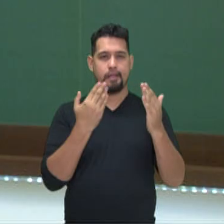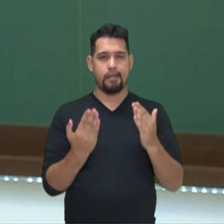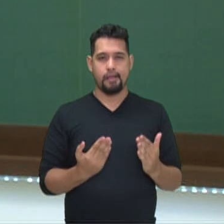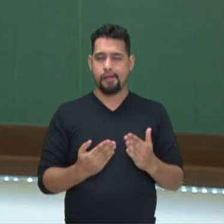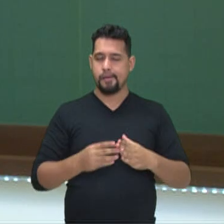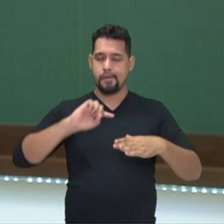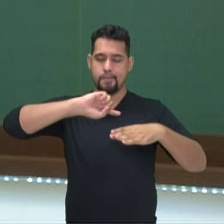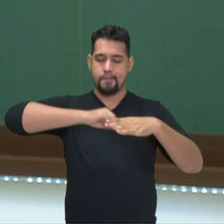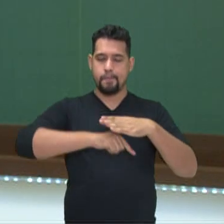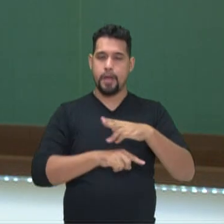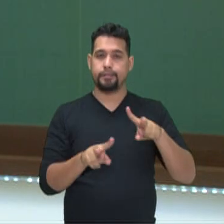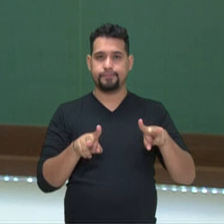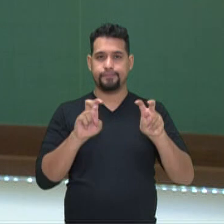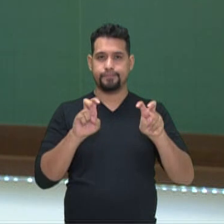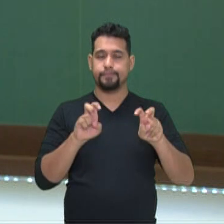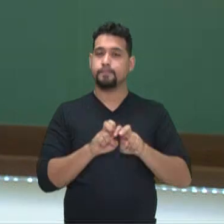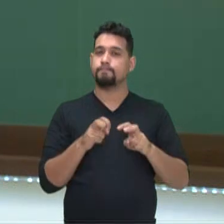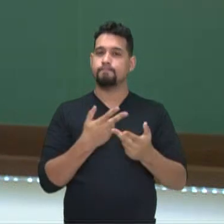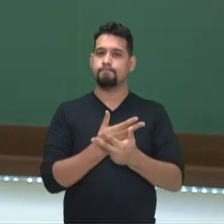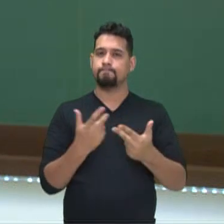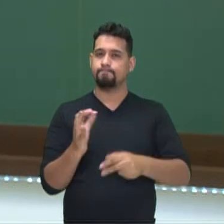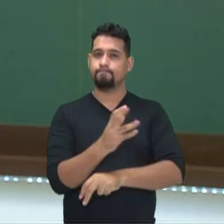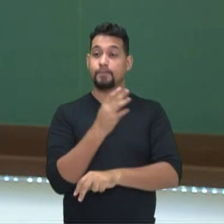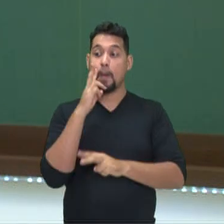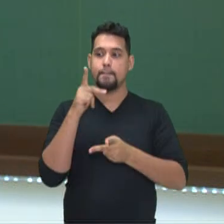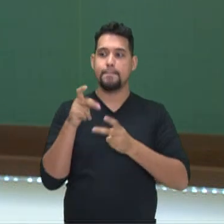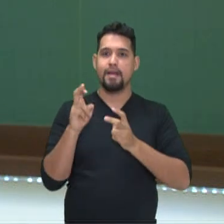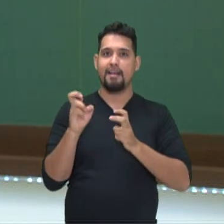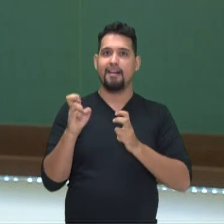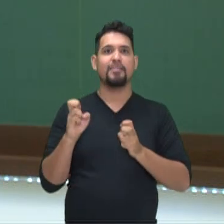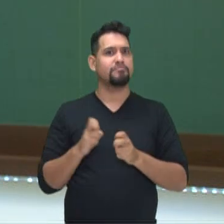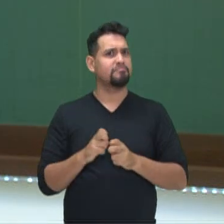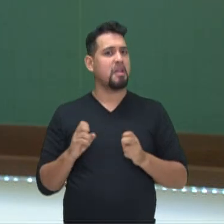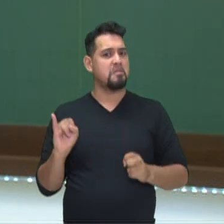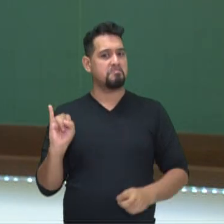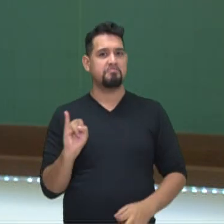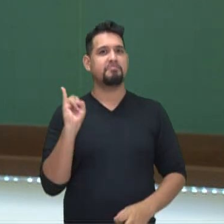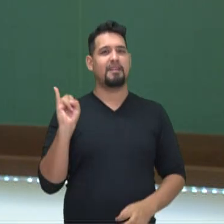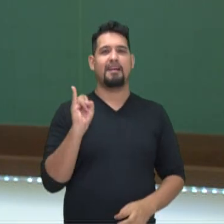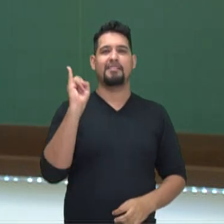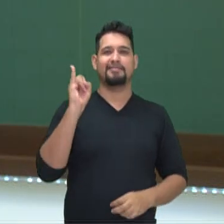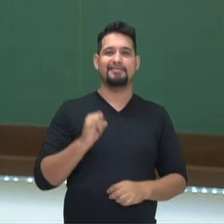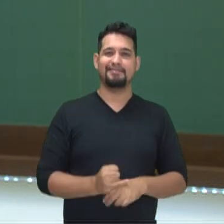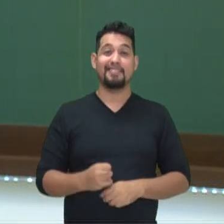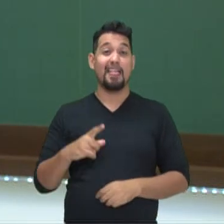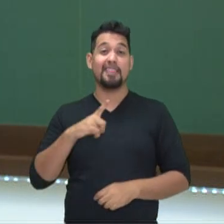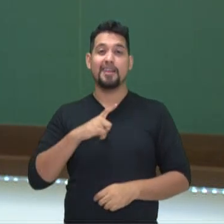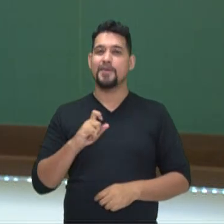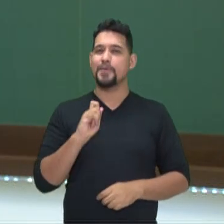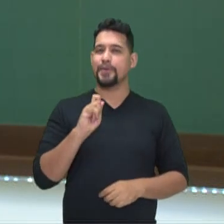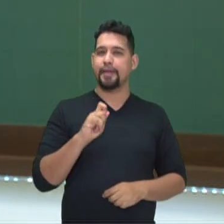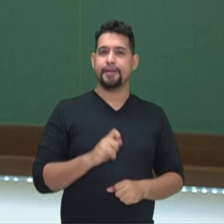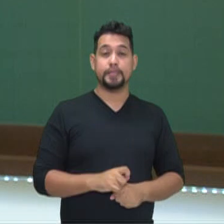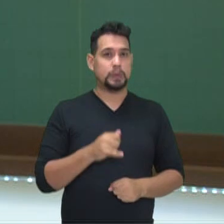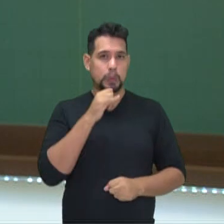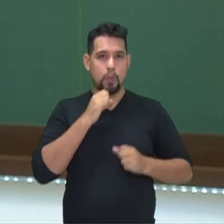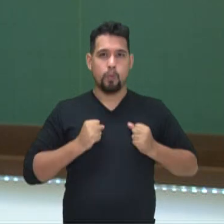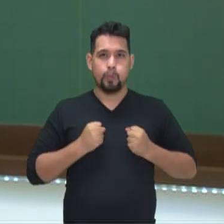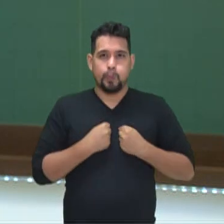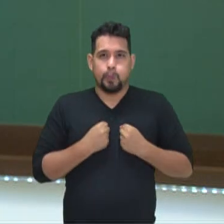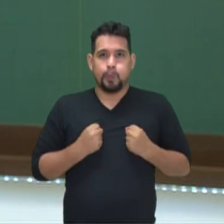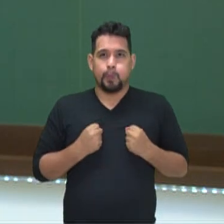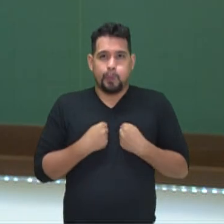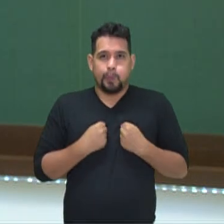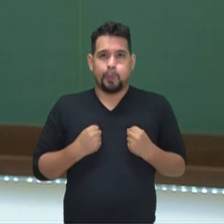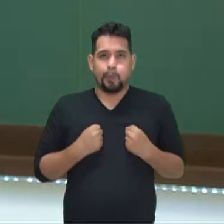bem aprofundada sobre as questões ambientais. Olha o quanto que ela é simbólica. Temos aqui a imagem de um pulmão